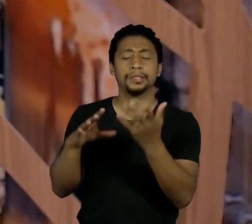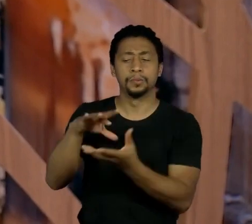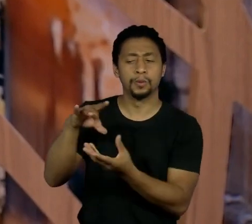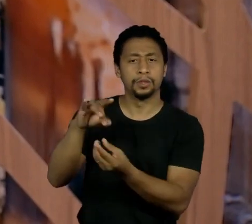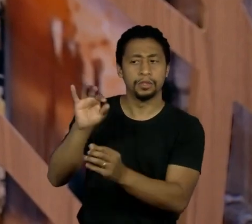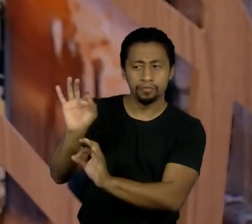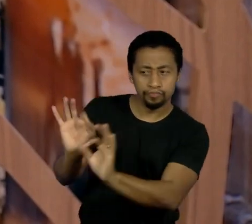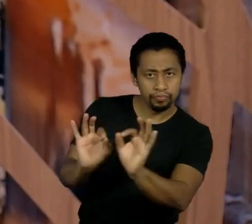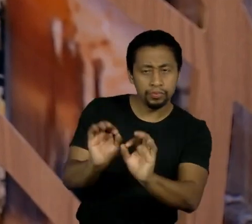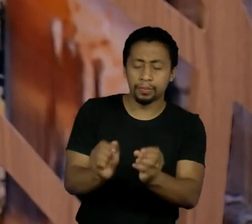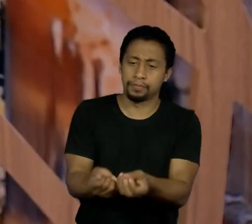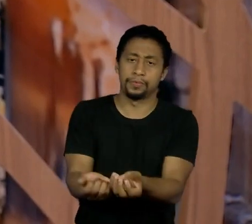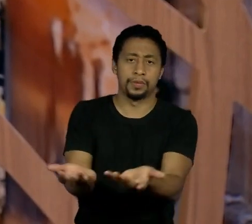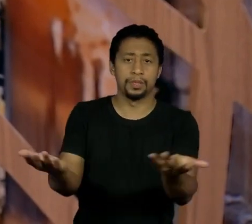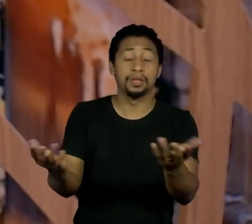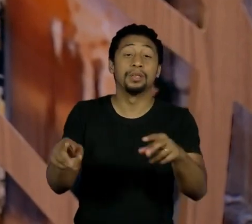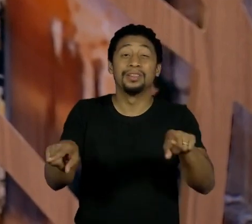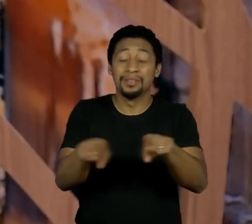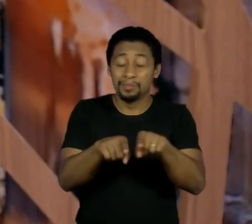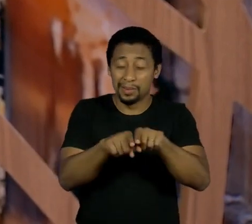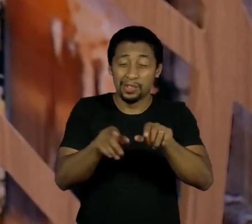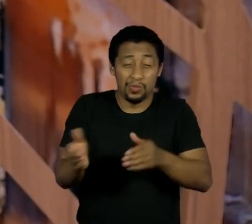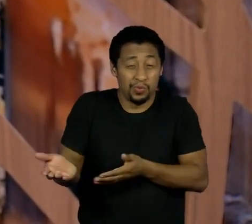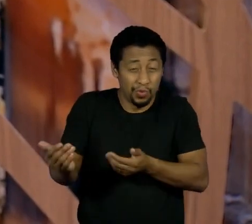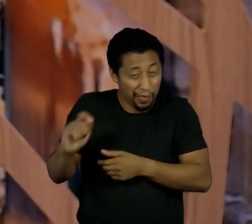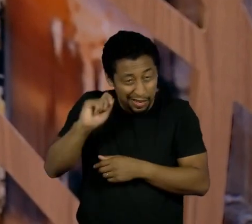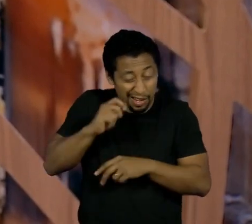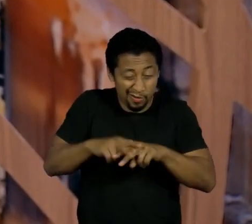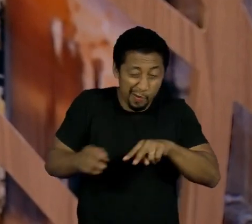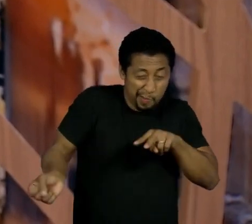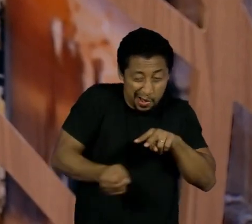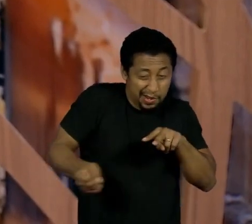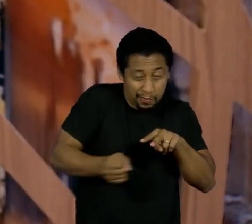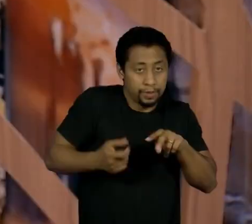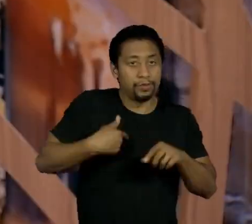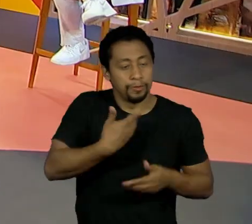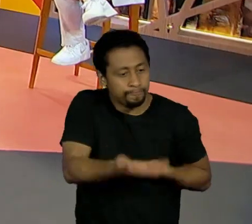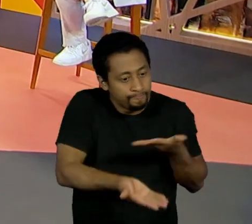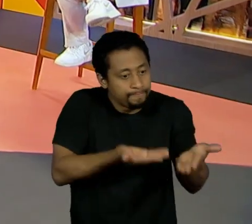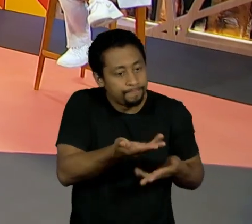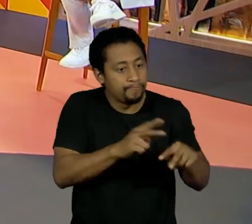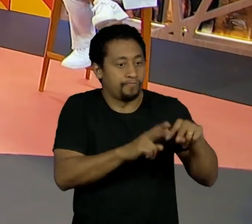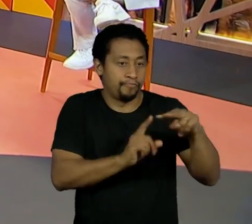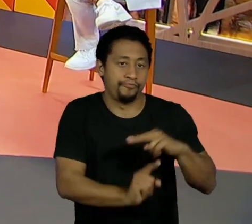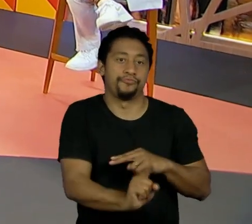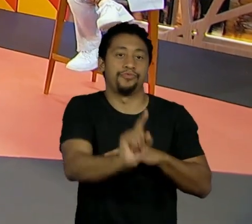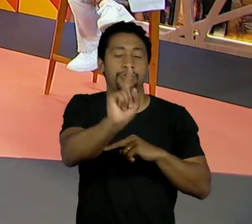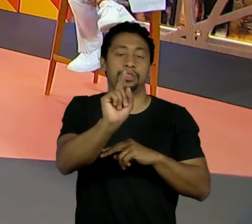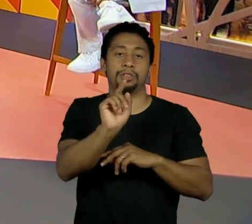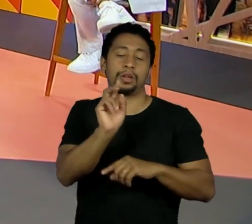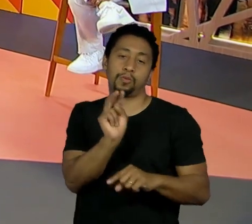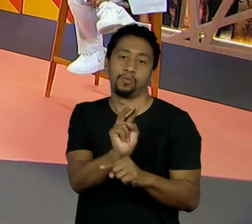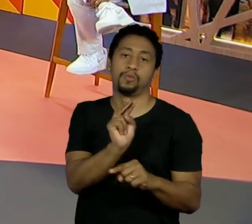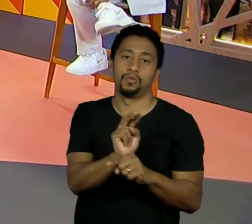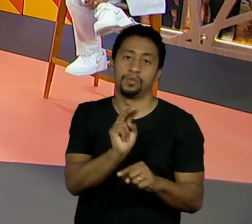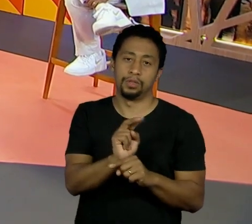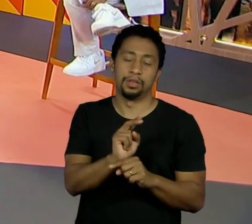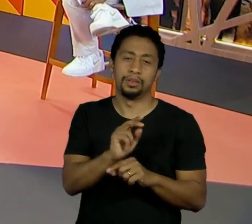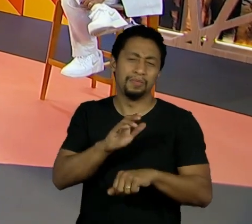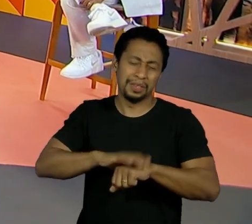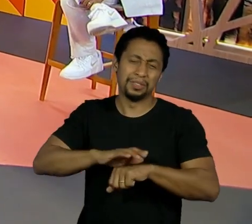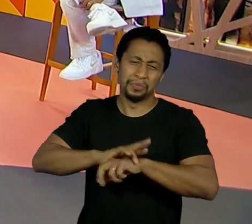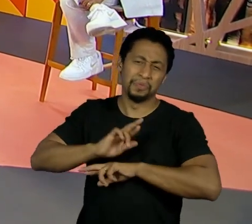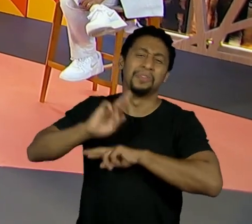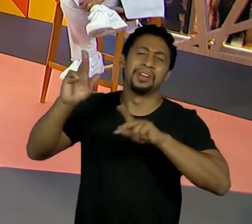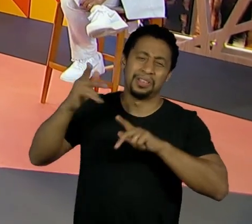desencarceramento em massa da juventude negra. A gente está fazendo o trabalho reverso do Estado, né? E eu começo essa minha fala dizendo para você o